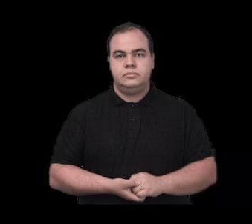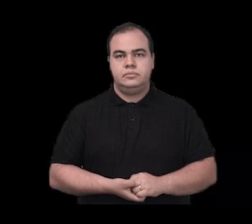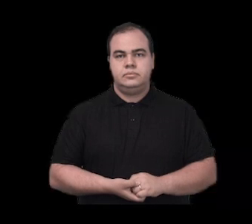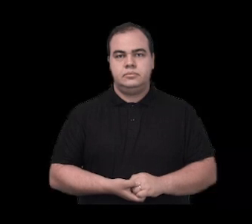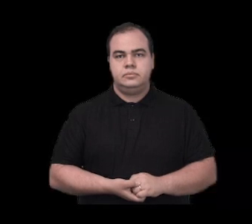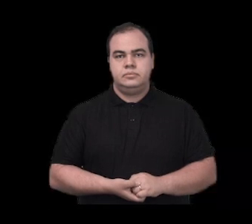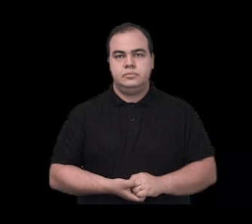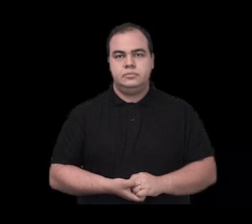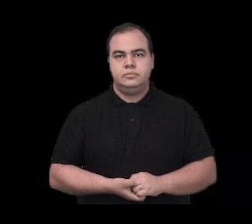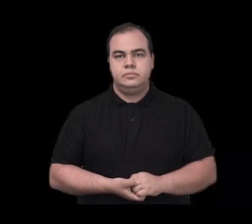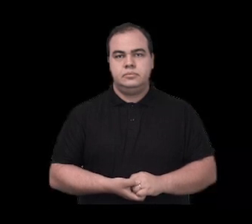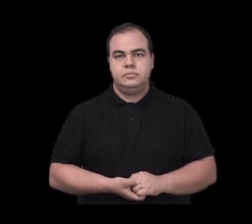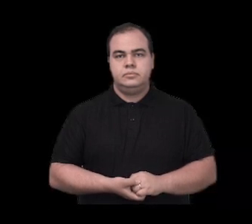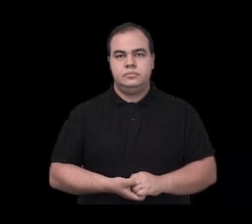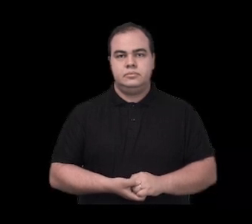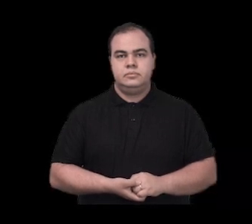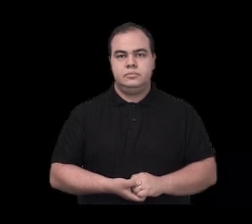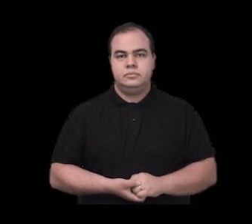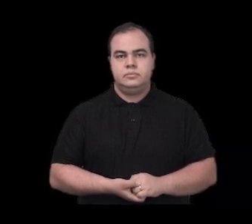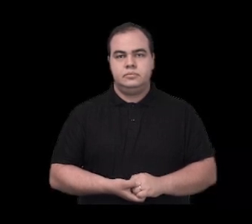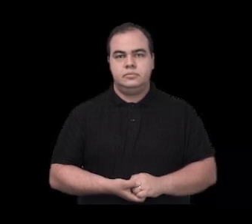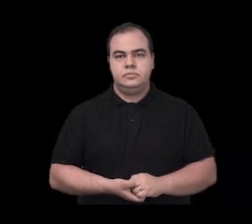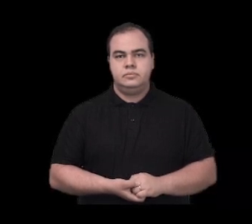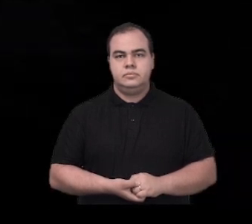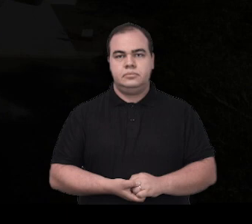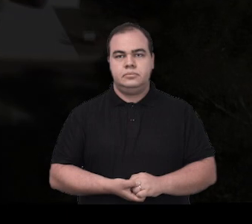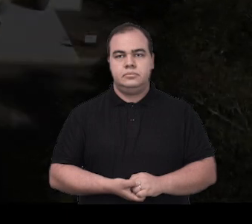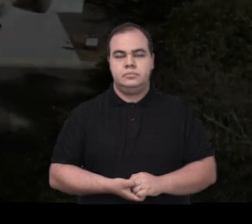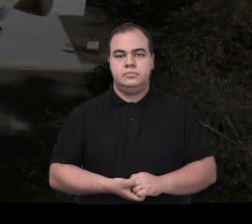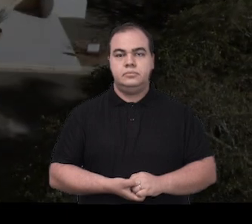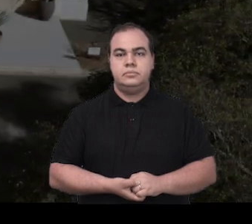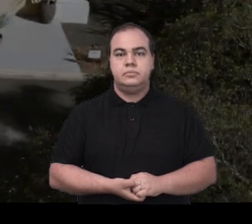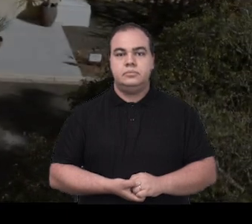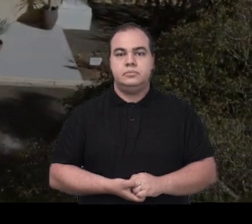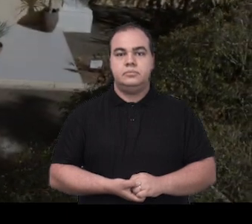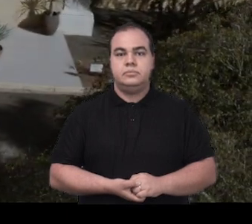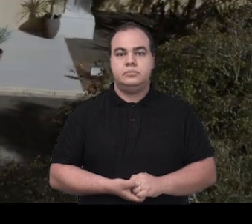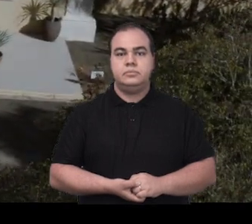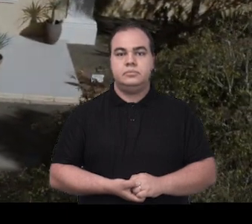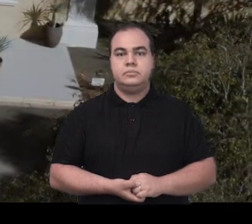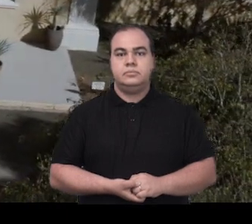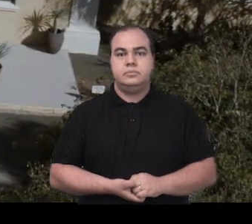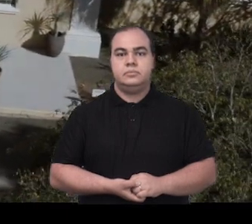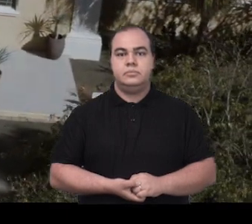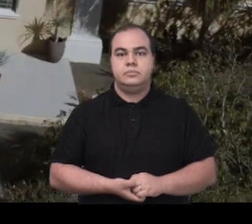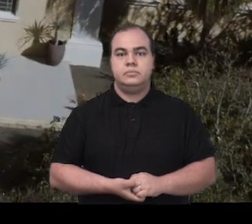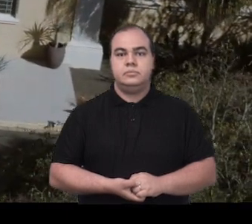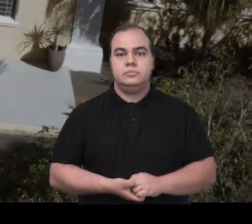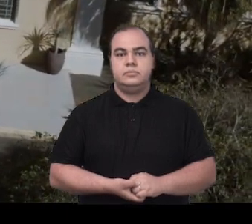Apoio Cândido Ferreira, reintegrando pessoas na sociedade. Composto por uma ilustração de cacos de